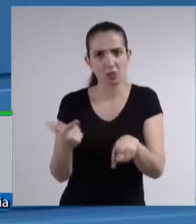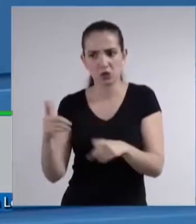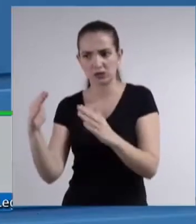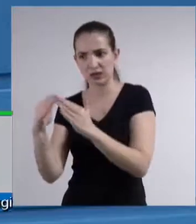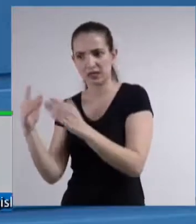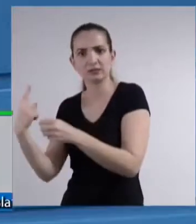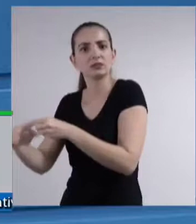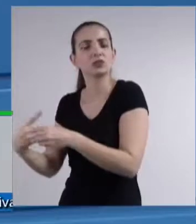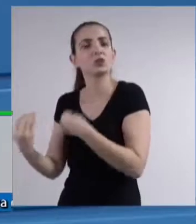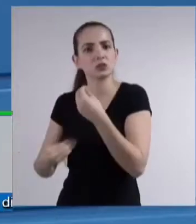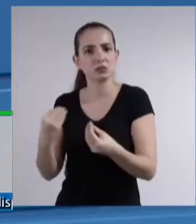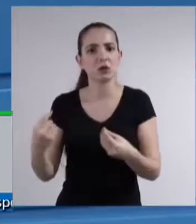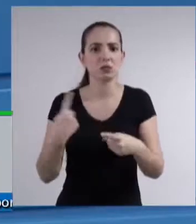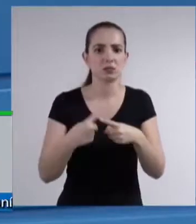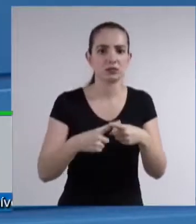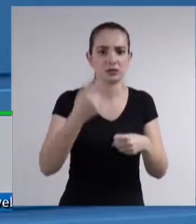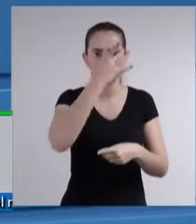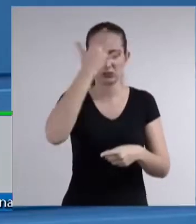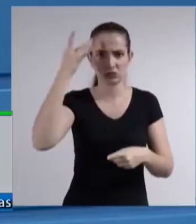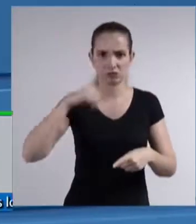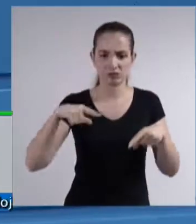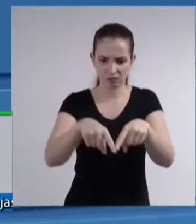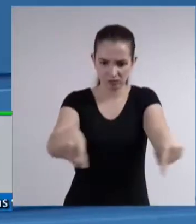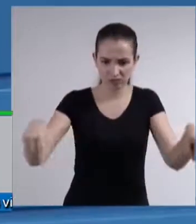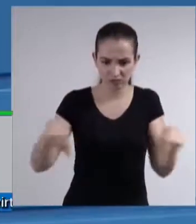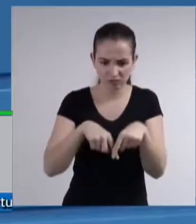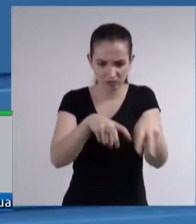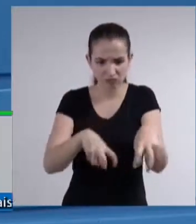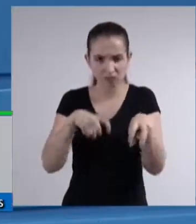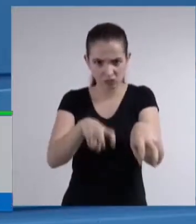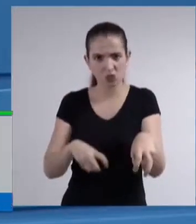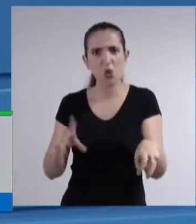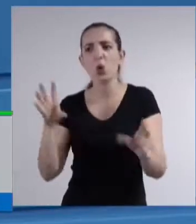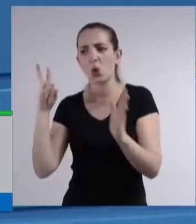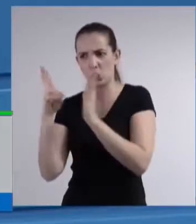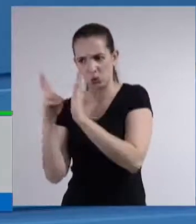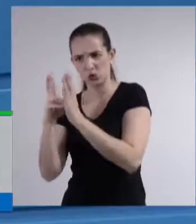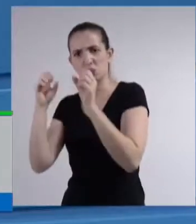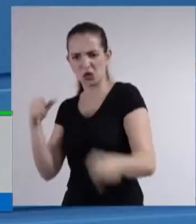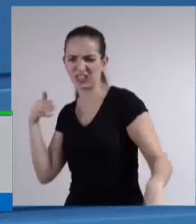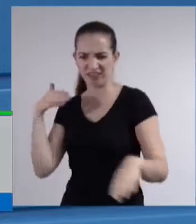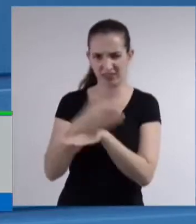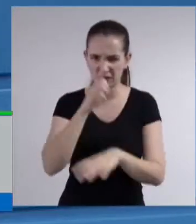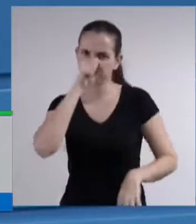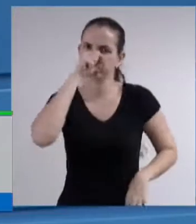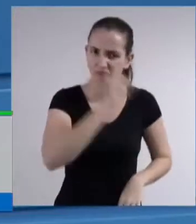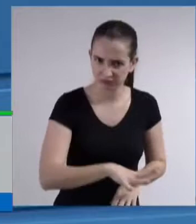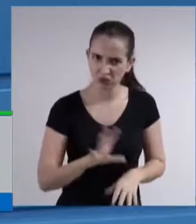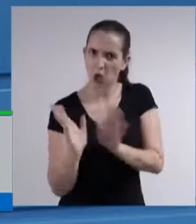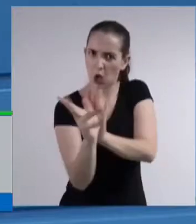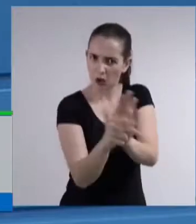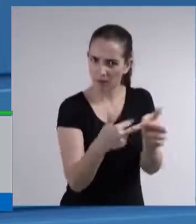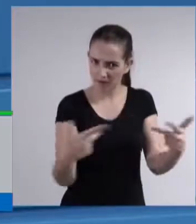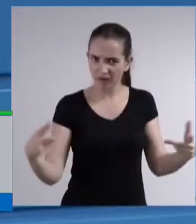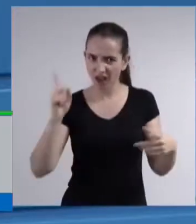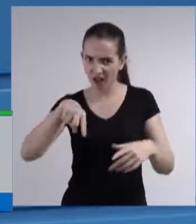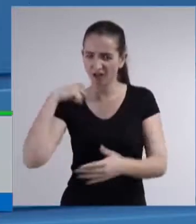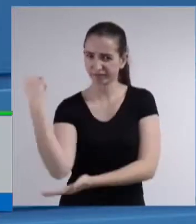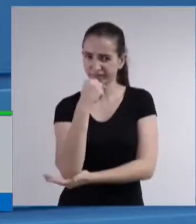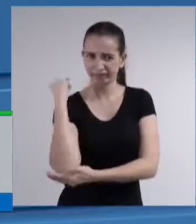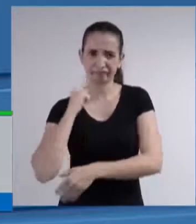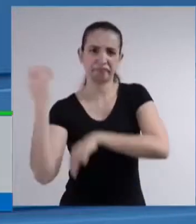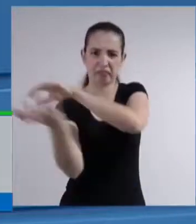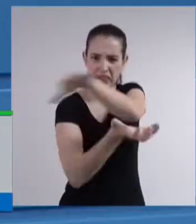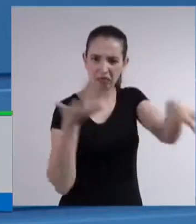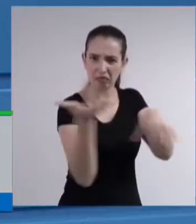ser invadida, pode ser saqueada, pode ser ocupada. Que estado que nós estamos construindo? É o estado do caos em nome de uma